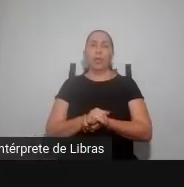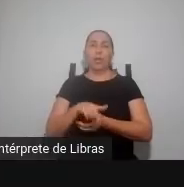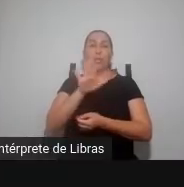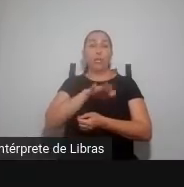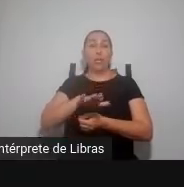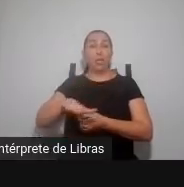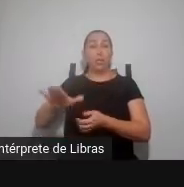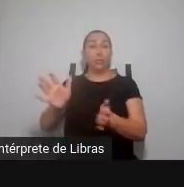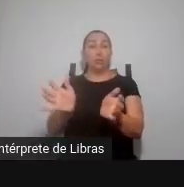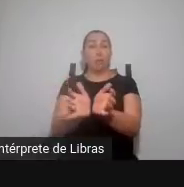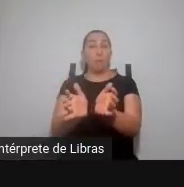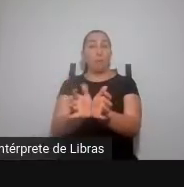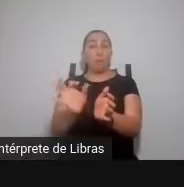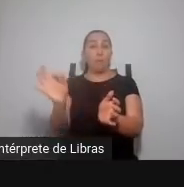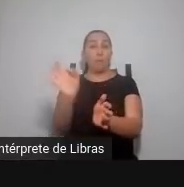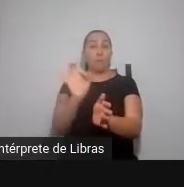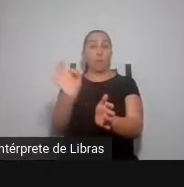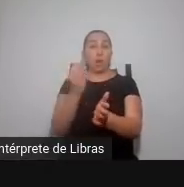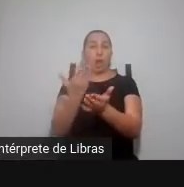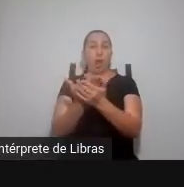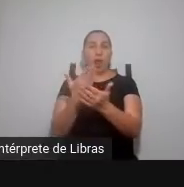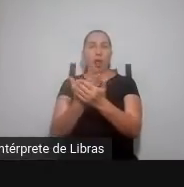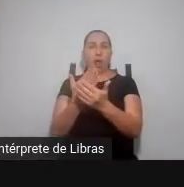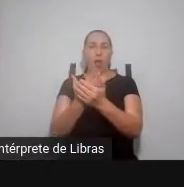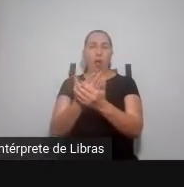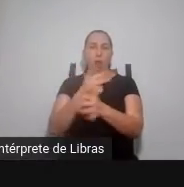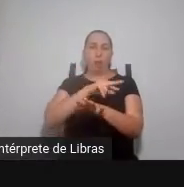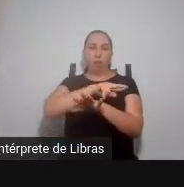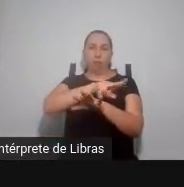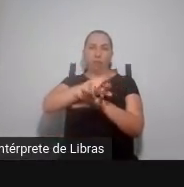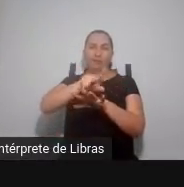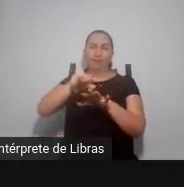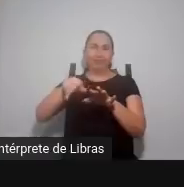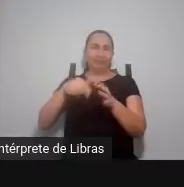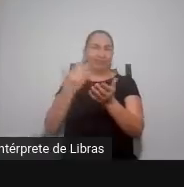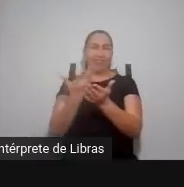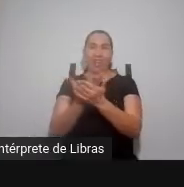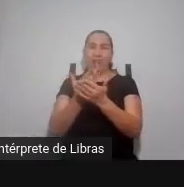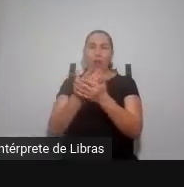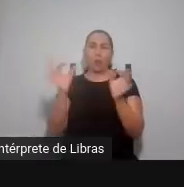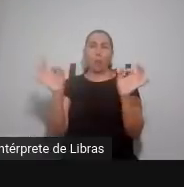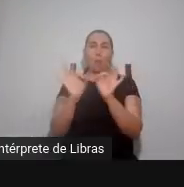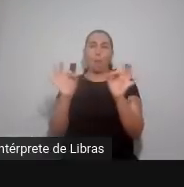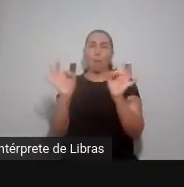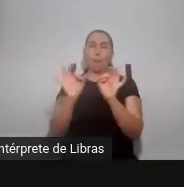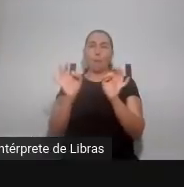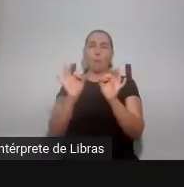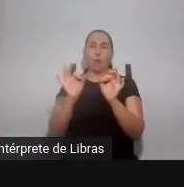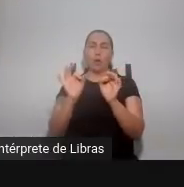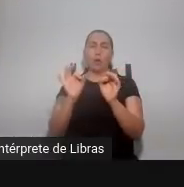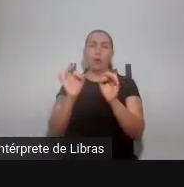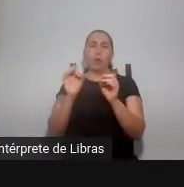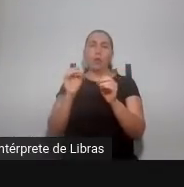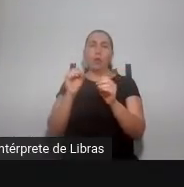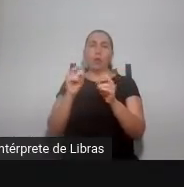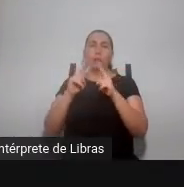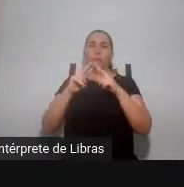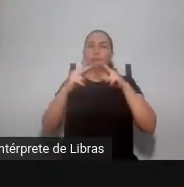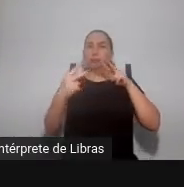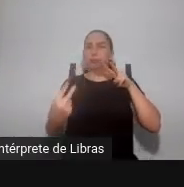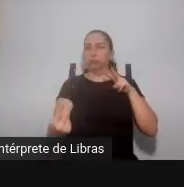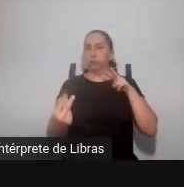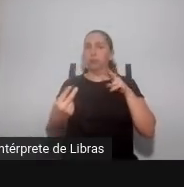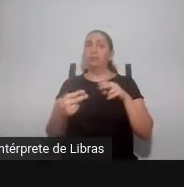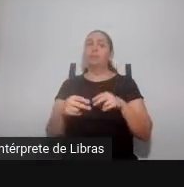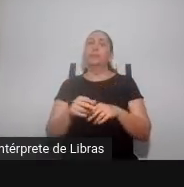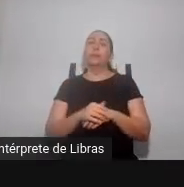caso? A gente tem muitas obras de domínio público, né, e que as pessoas liberam o acesso,